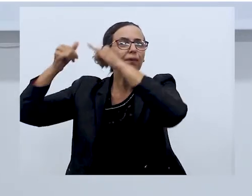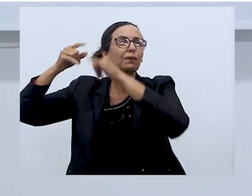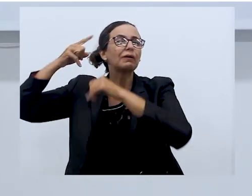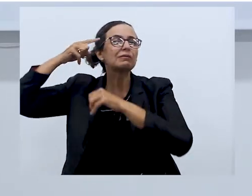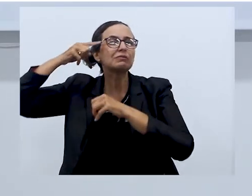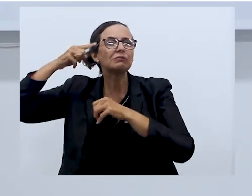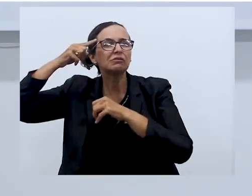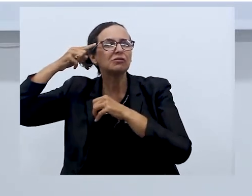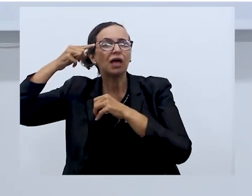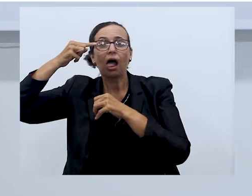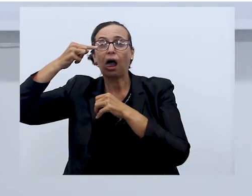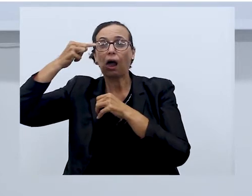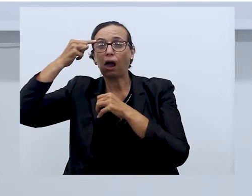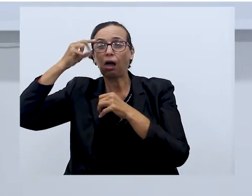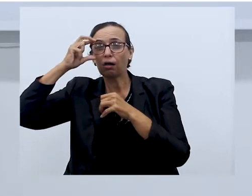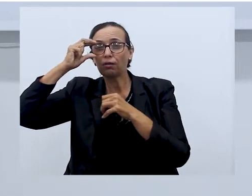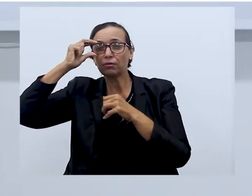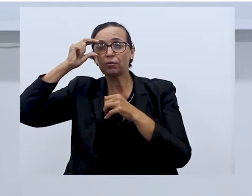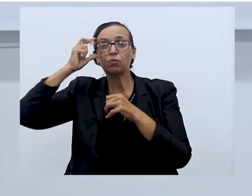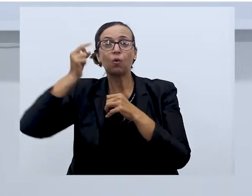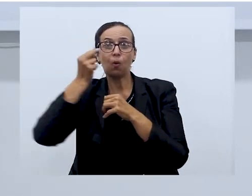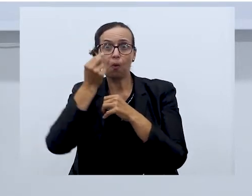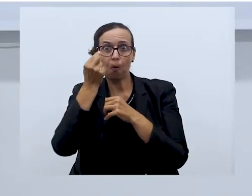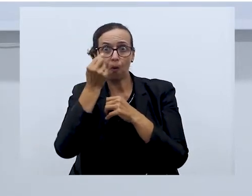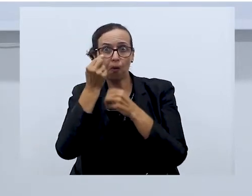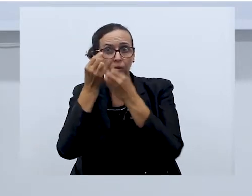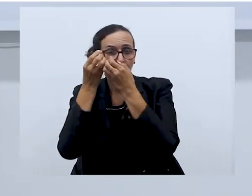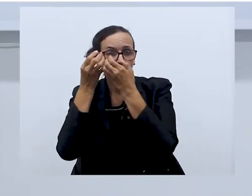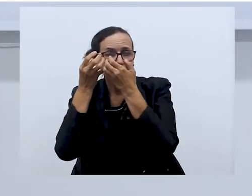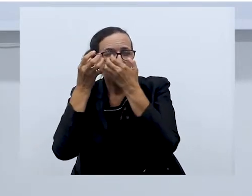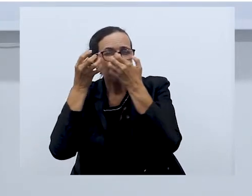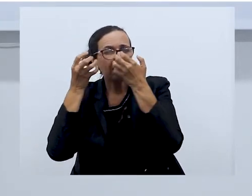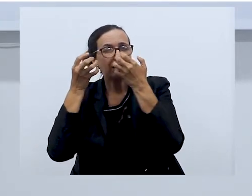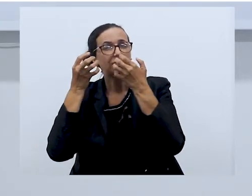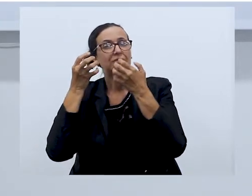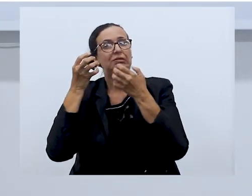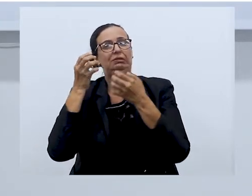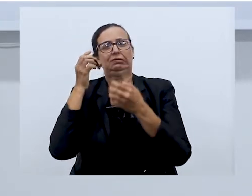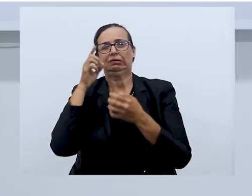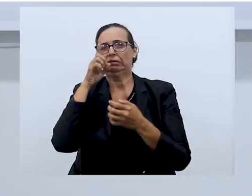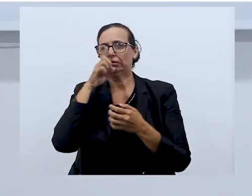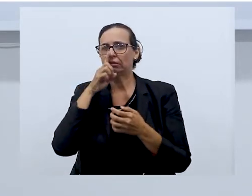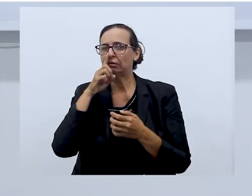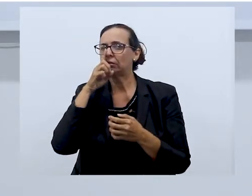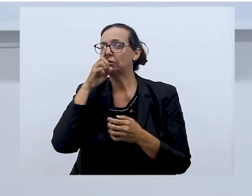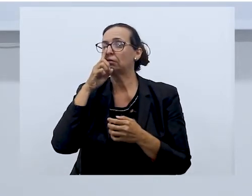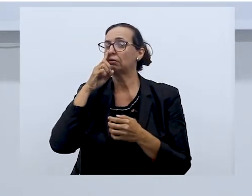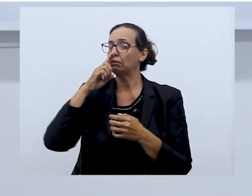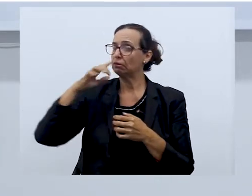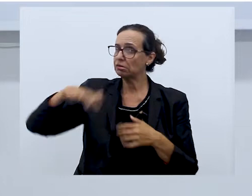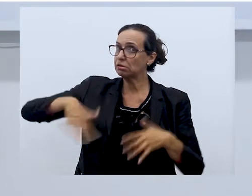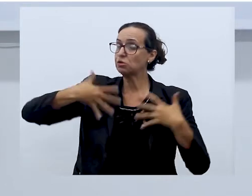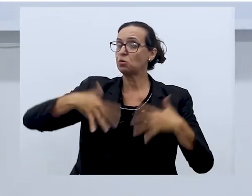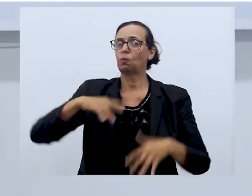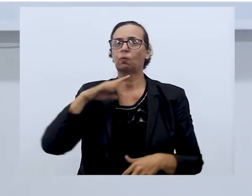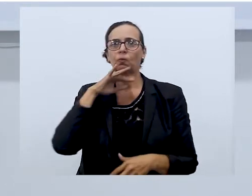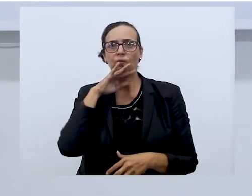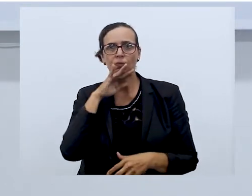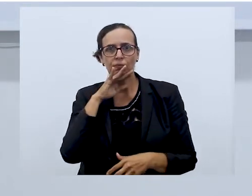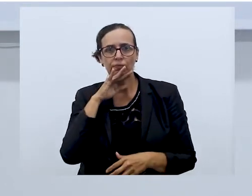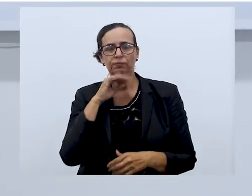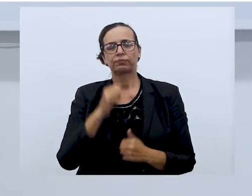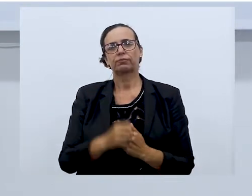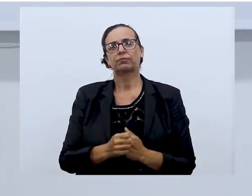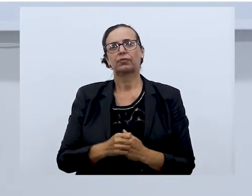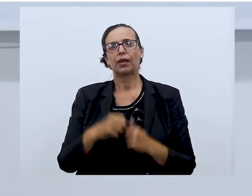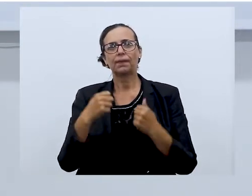químico que afetou essa área pode estar causando um descolamento de retina, por exemplo, e pode piorar mais